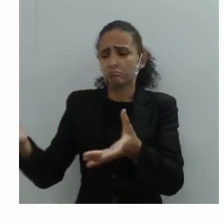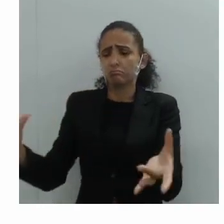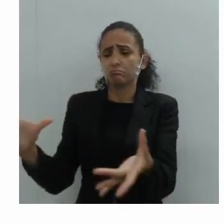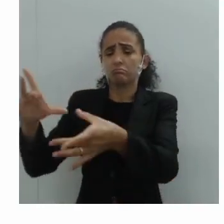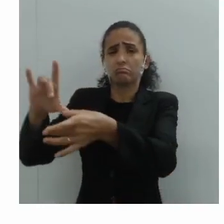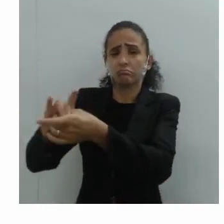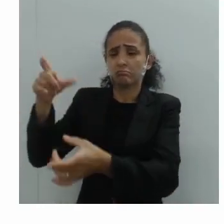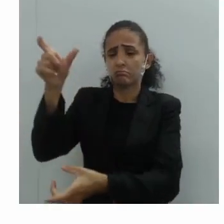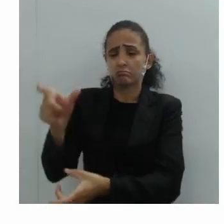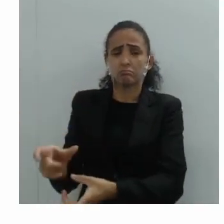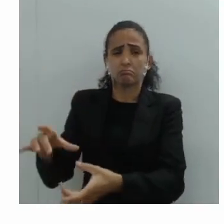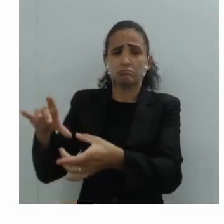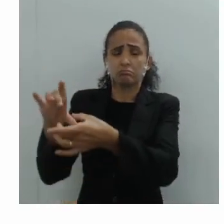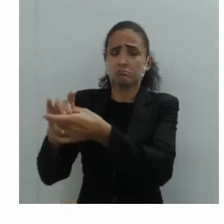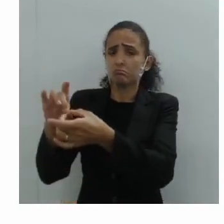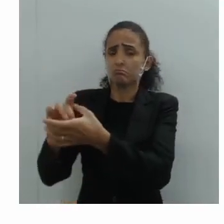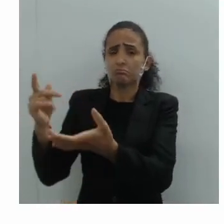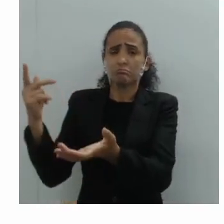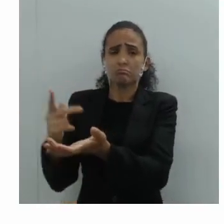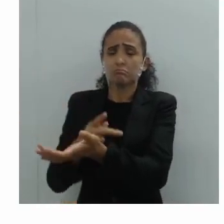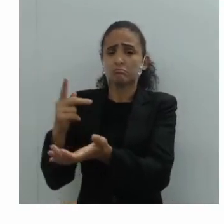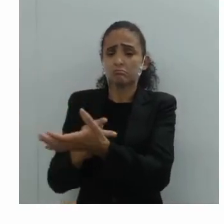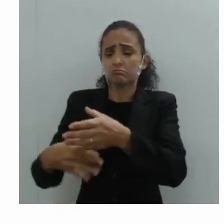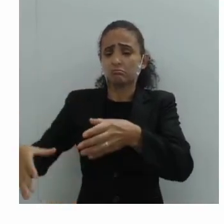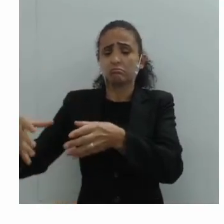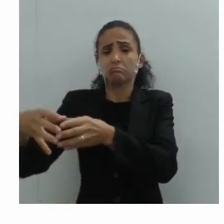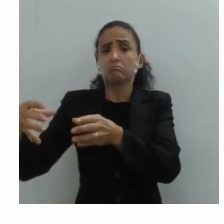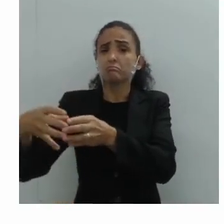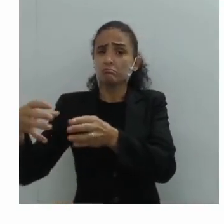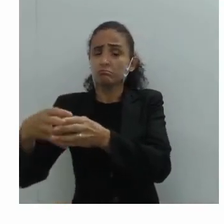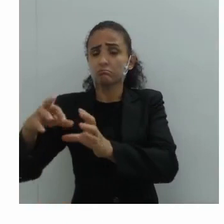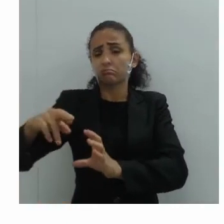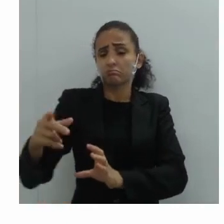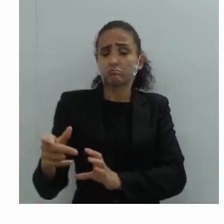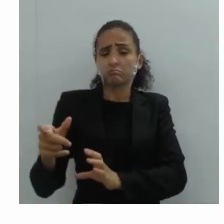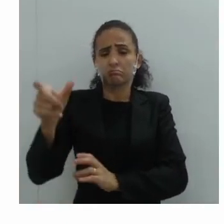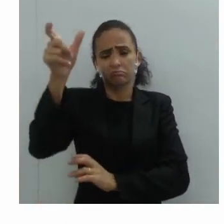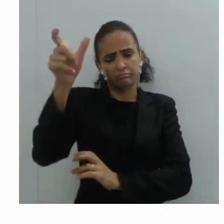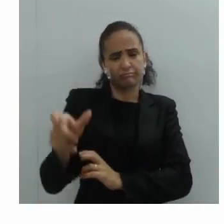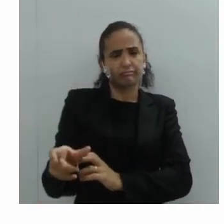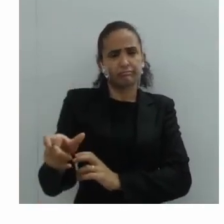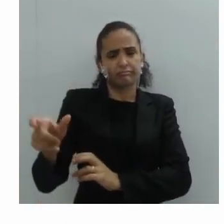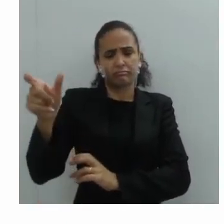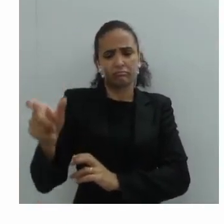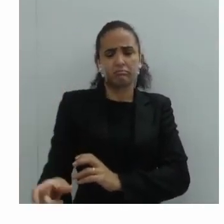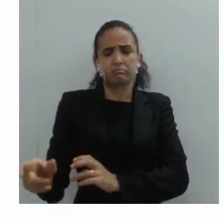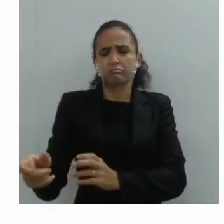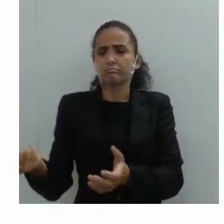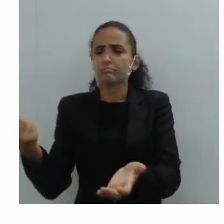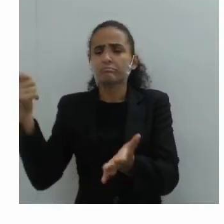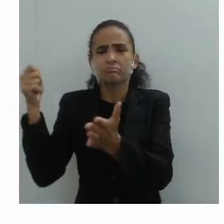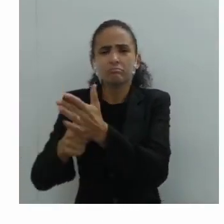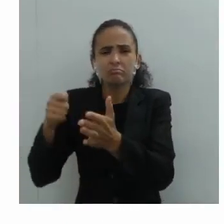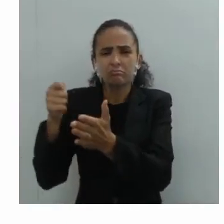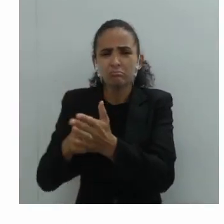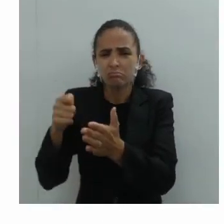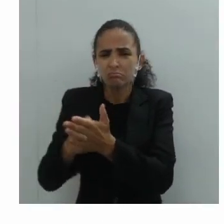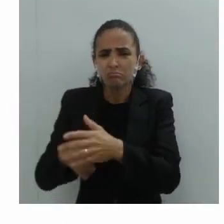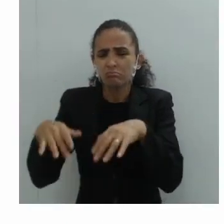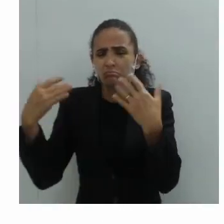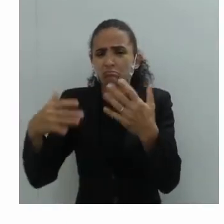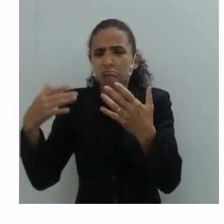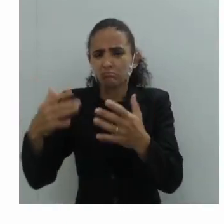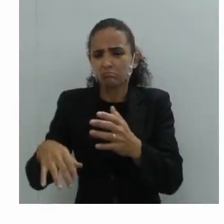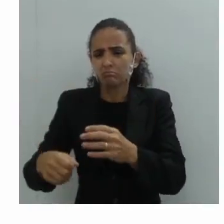aí é falando justamente um casamento de etnias diferentes. O outro diz, são sanguessugas e só servem para